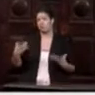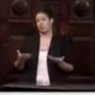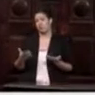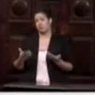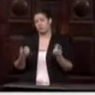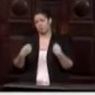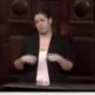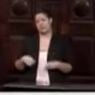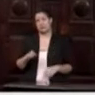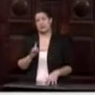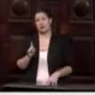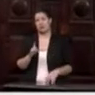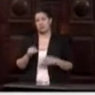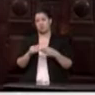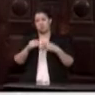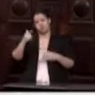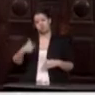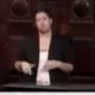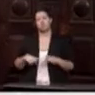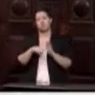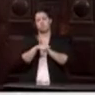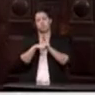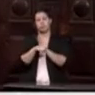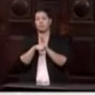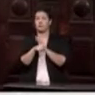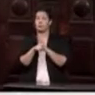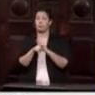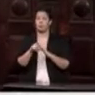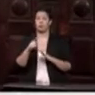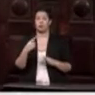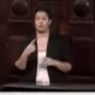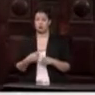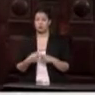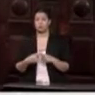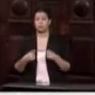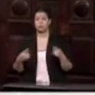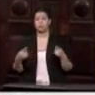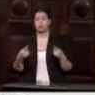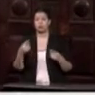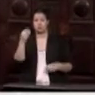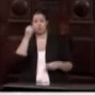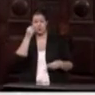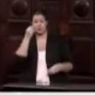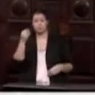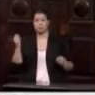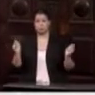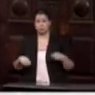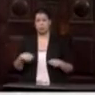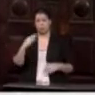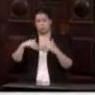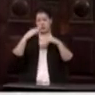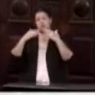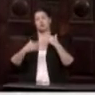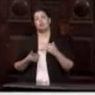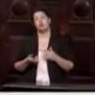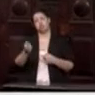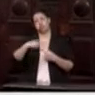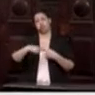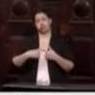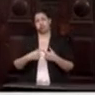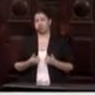teríamos obtido a revogação dessas contas, a desaprovação das contas e a possibilidade de avançar na saída da crise. As contas